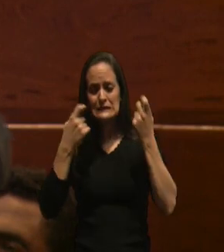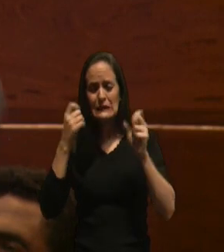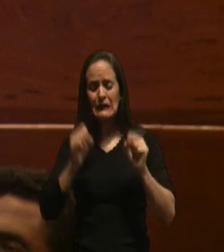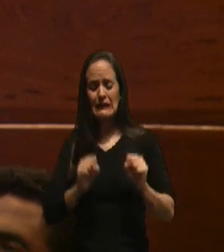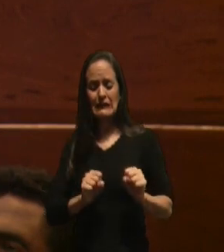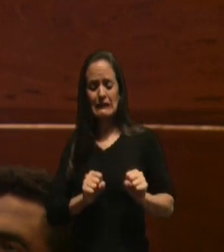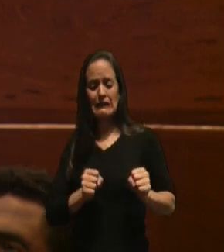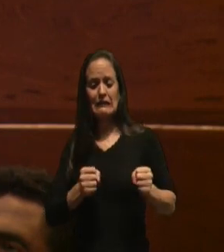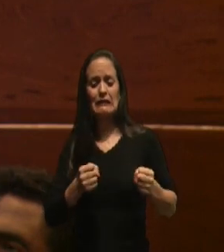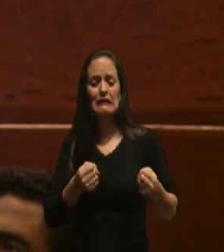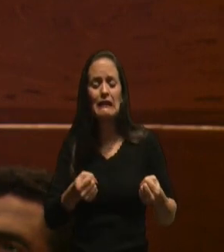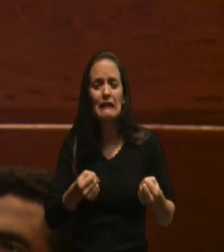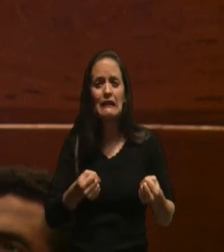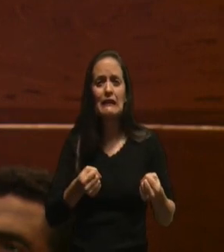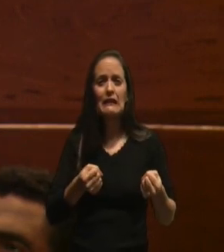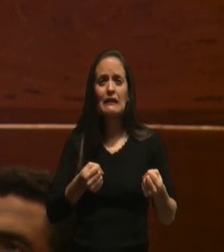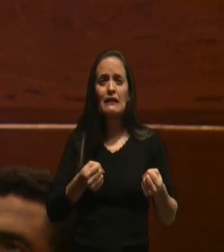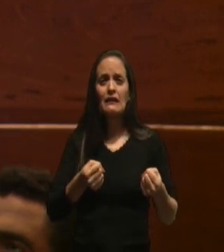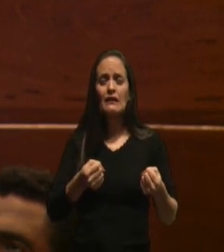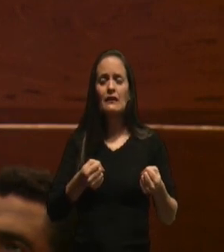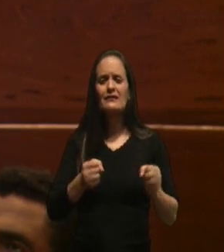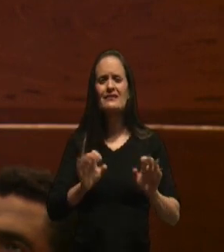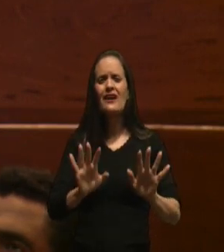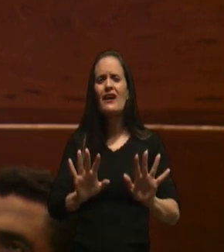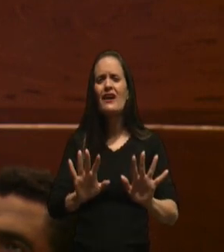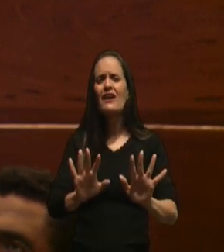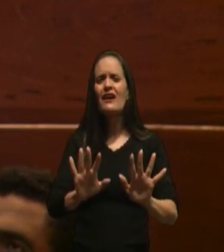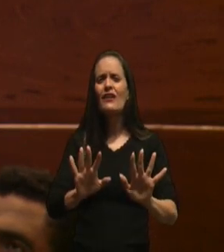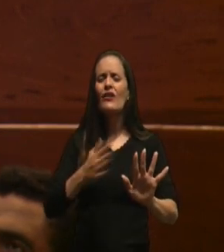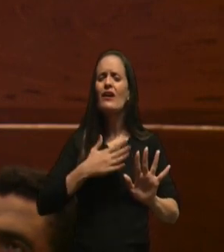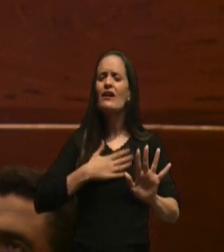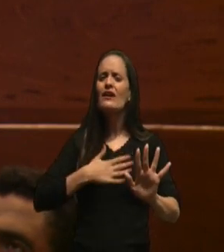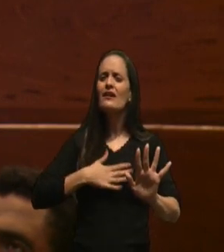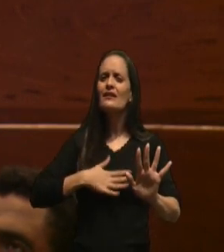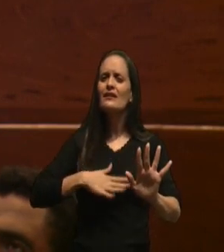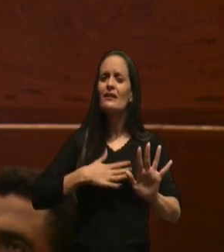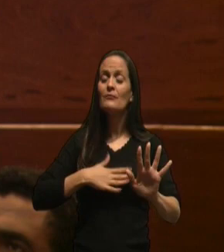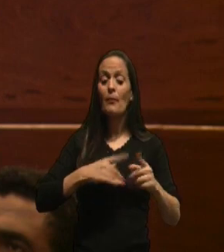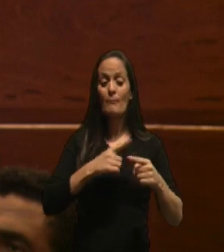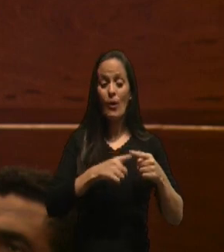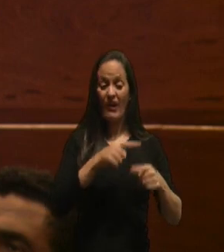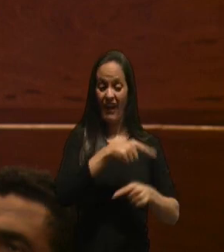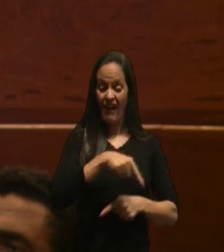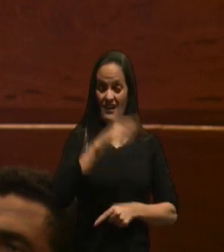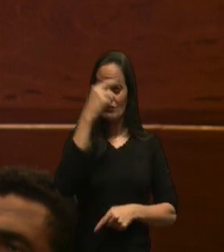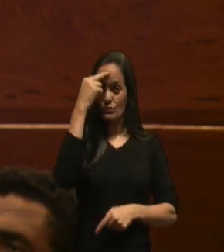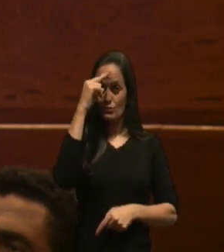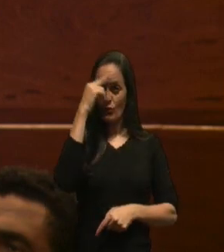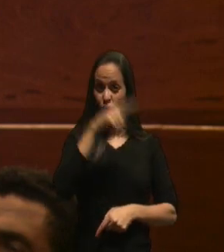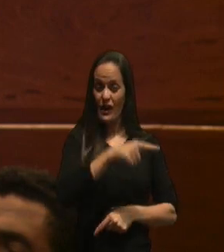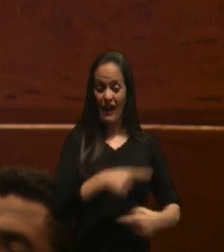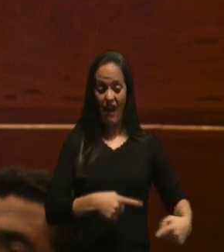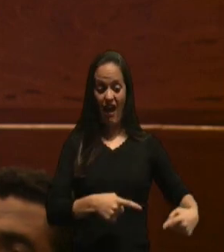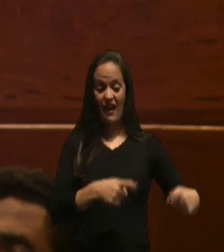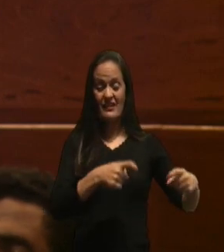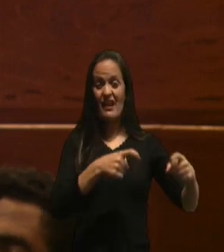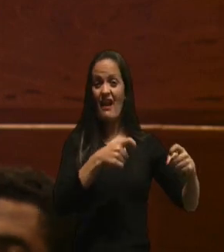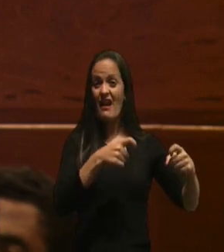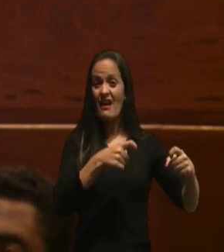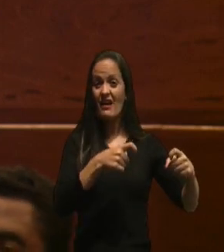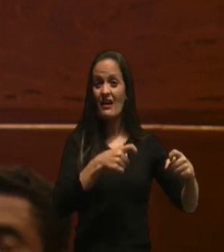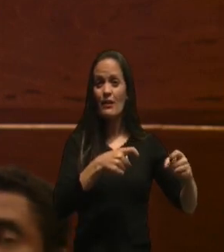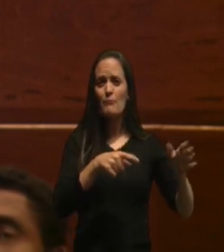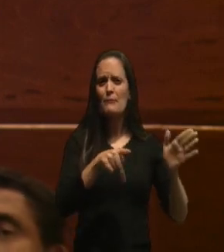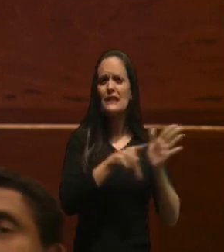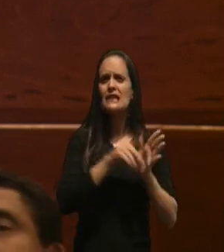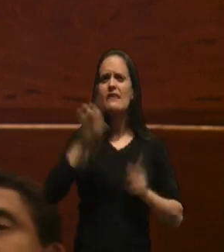uma luta que não te pertence. Aquela luta pertencia ao rei de Israel, pertencia a Acabe,